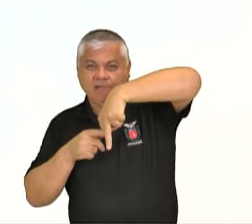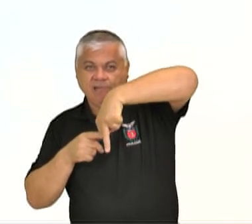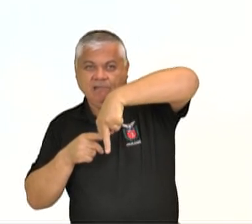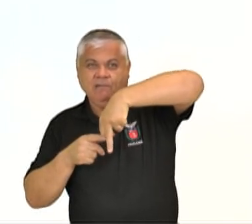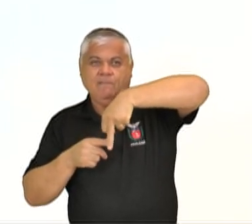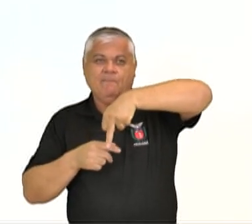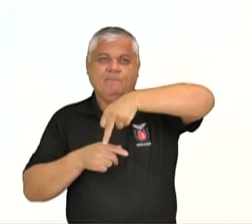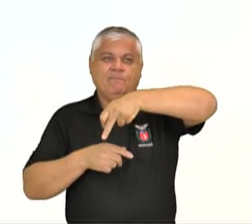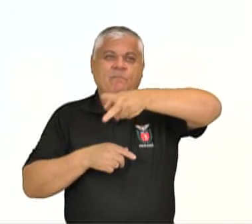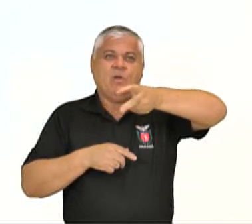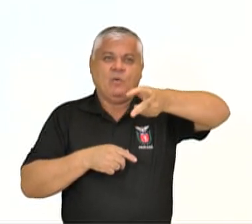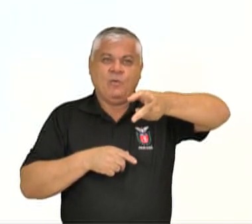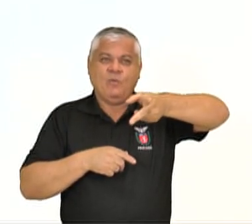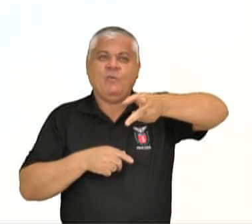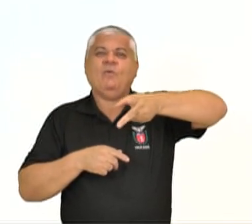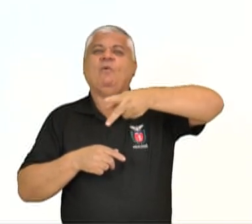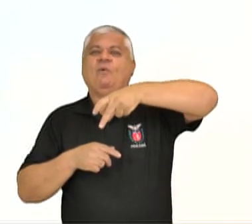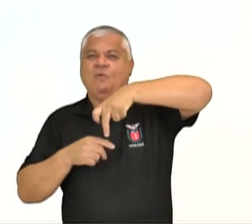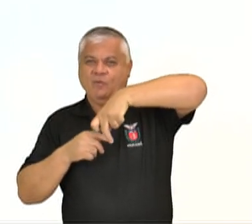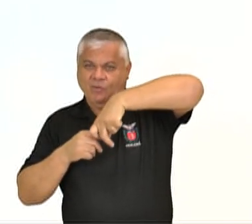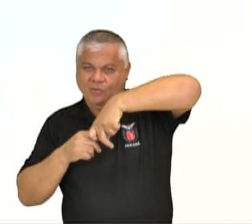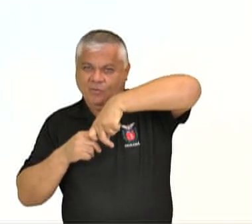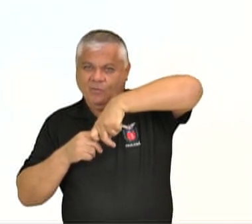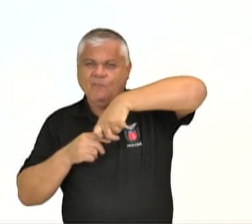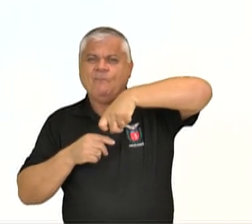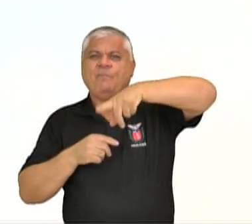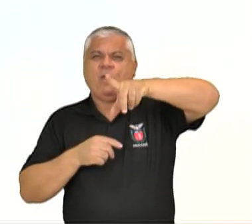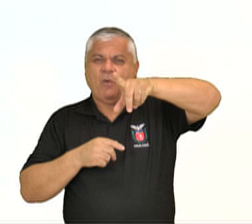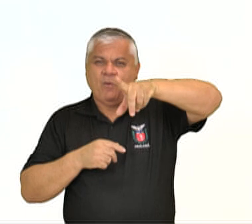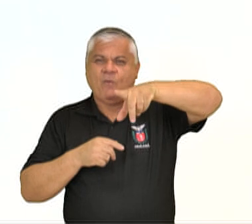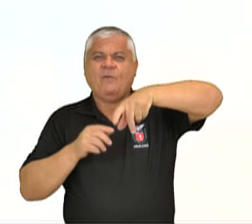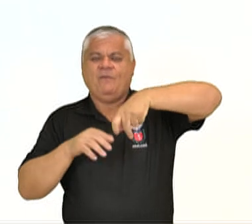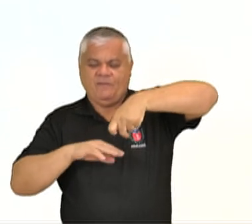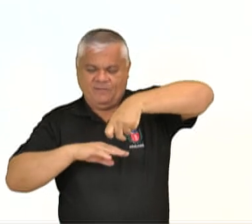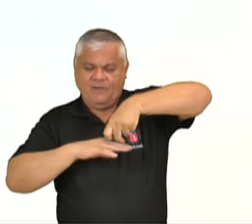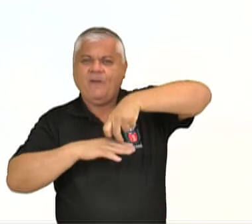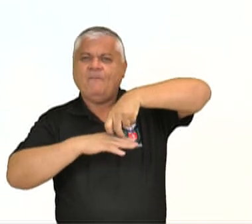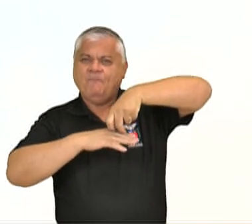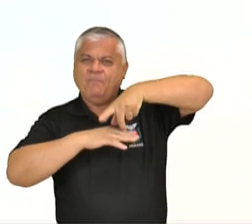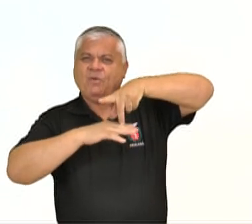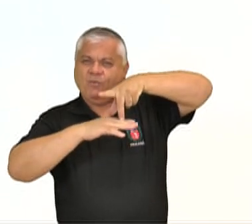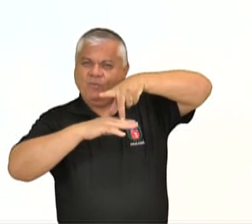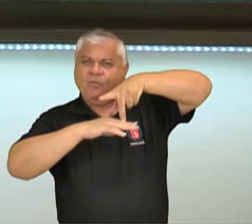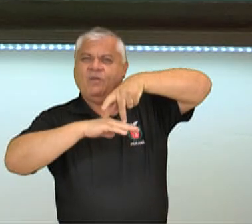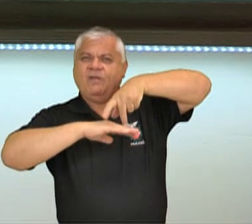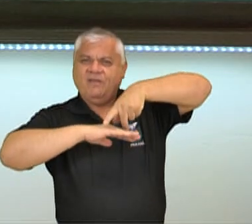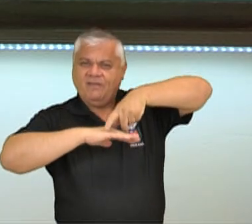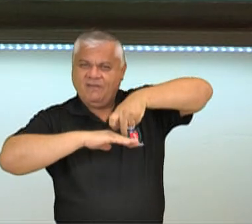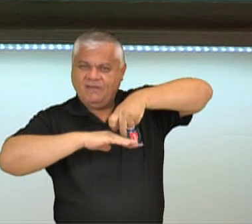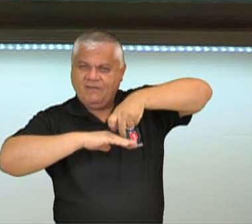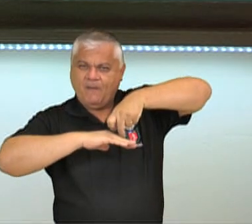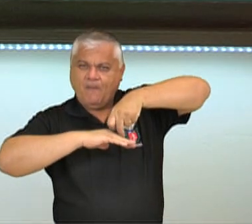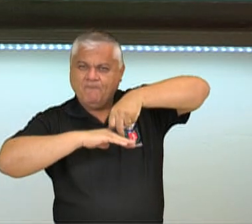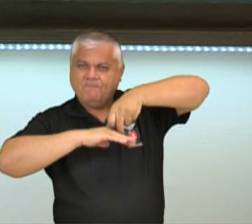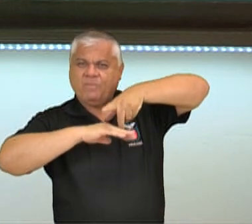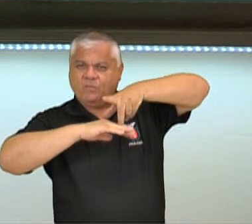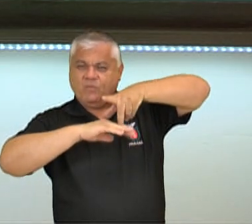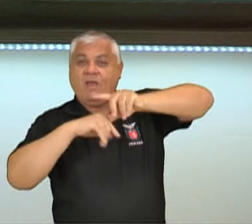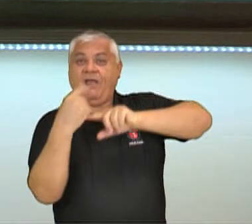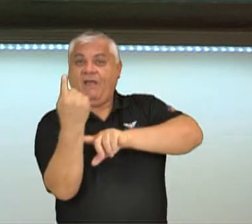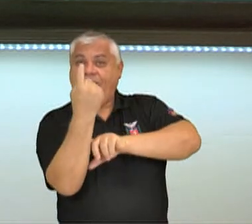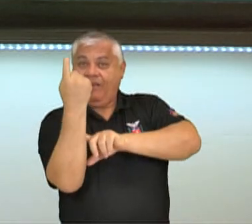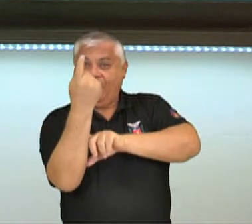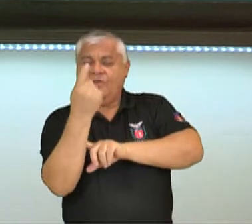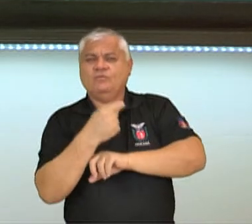no final do movimento é que o joelho vai estender e soltar o pé o mais alto possível, né?